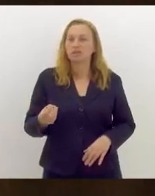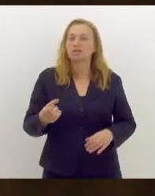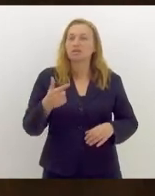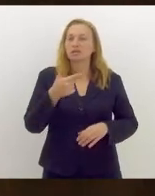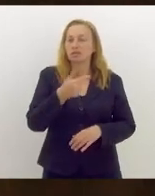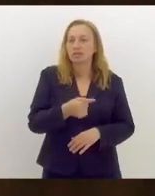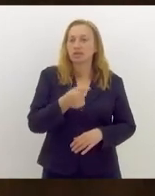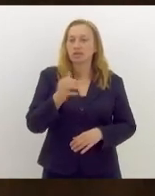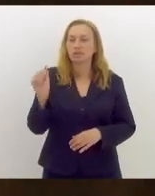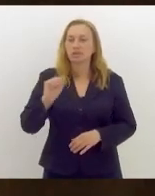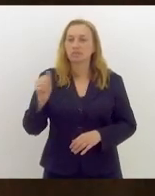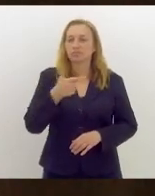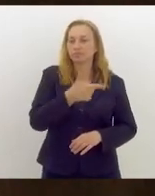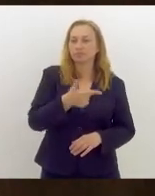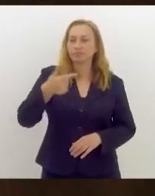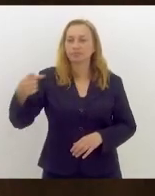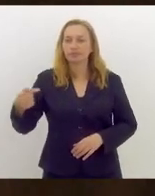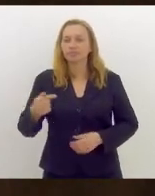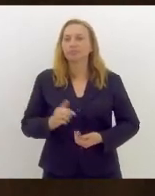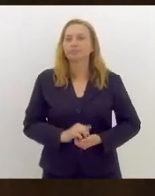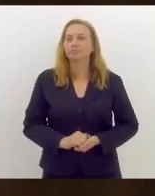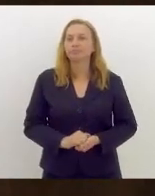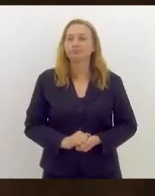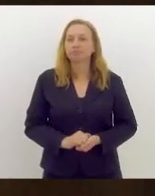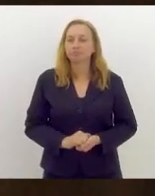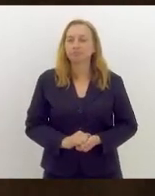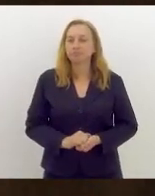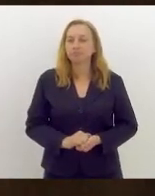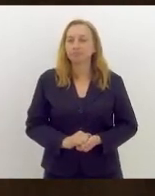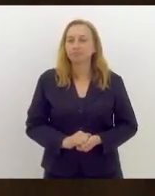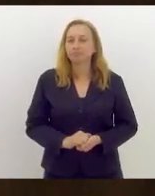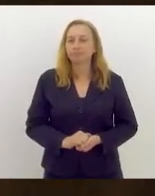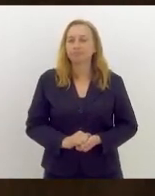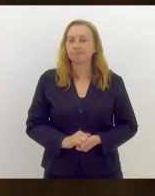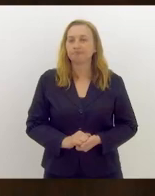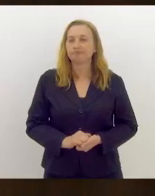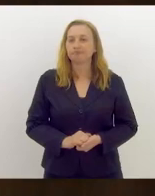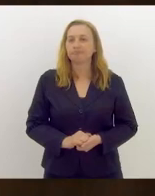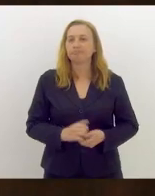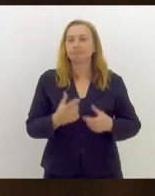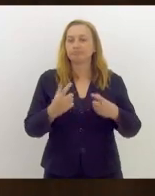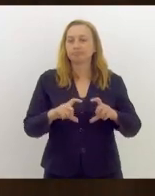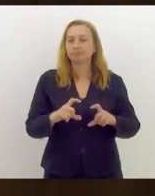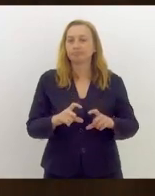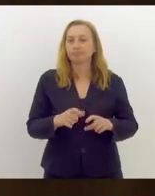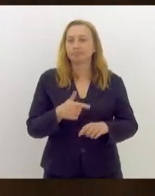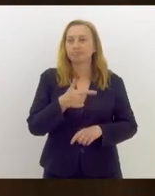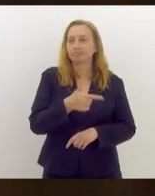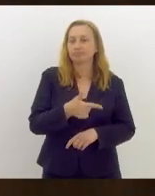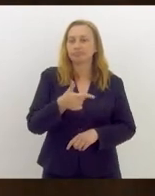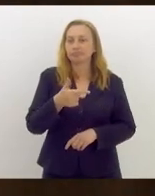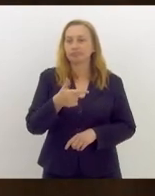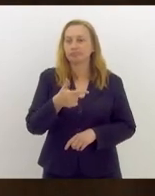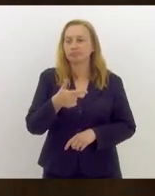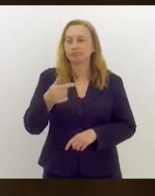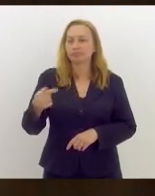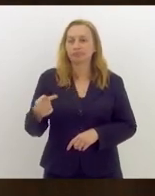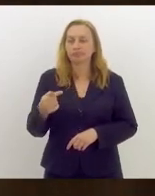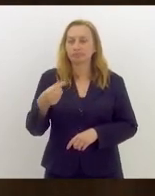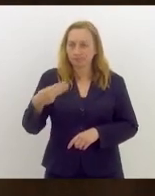7 de agosto de 2017 e na cláusula décima terceira do